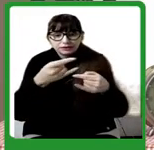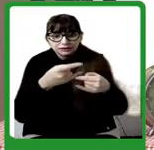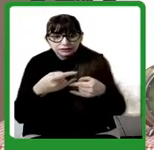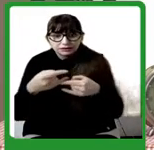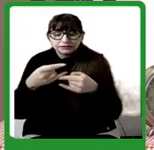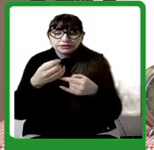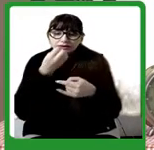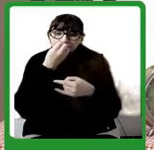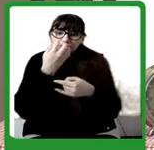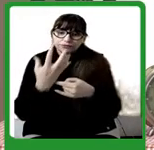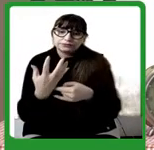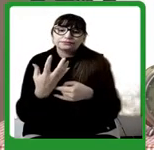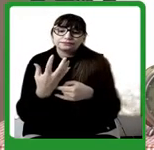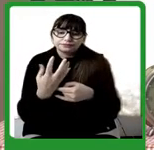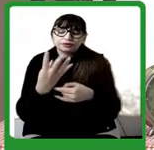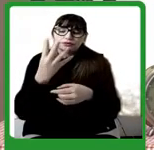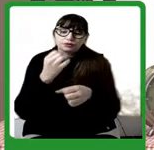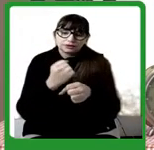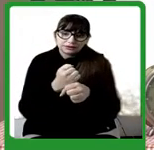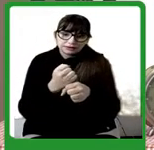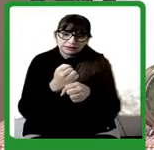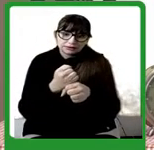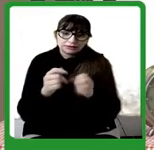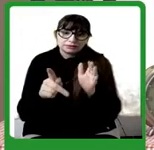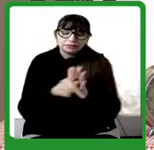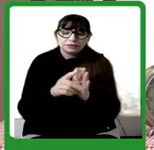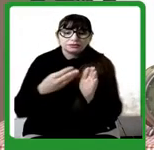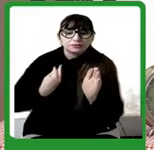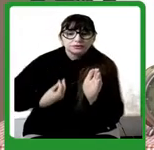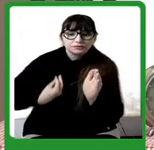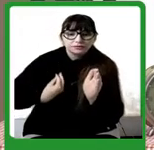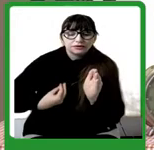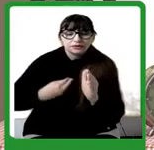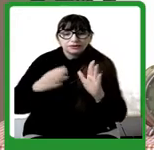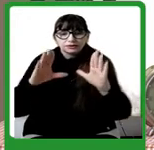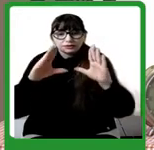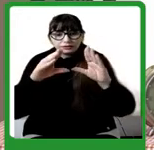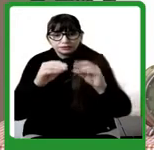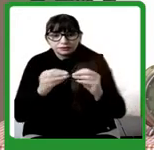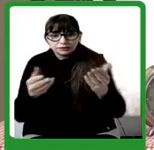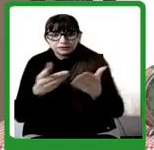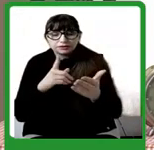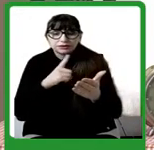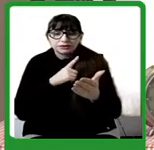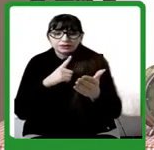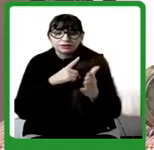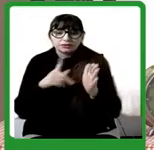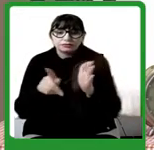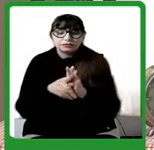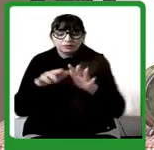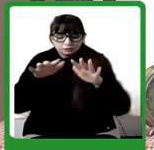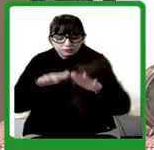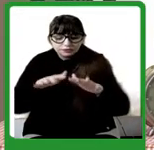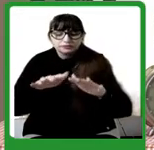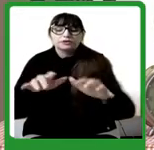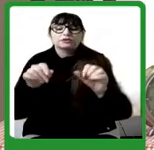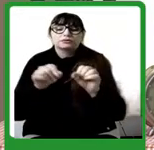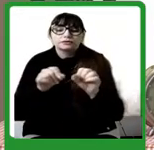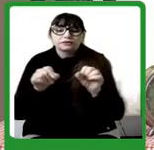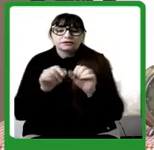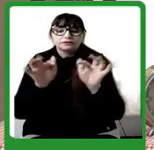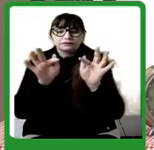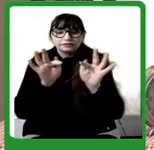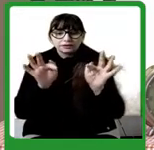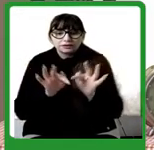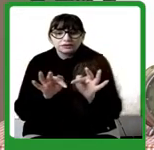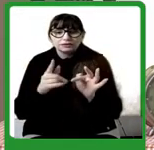assim, esses momentos da vida. Né? Acho que essa noite a gente tinha esse movimento para fazer, né? E como a gente